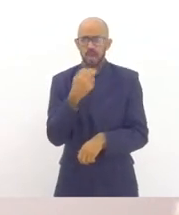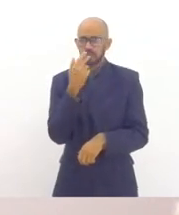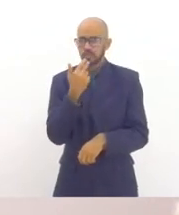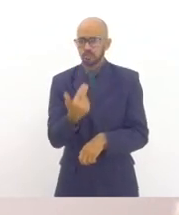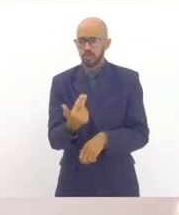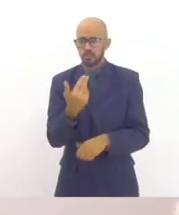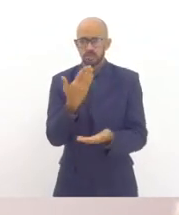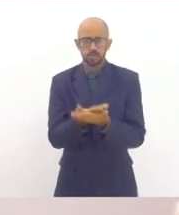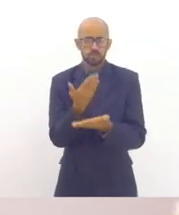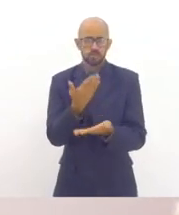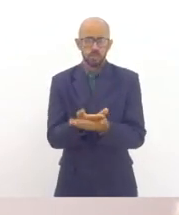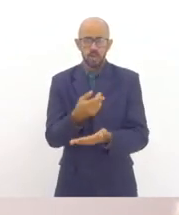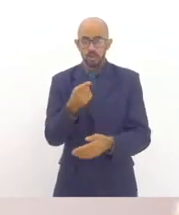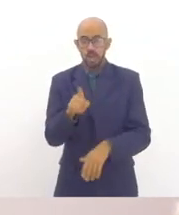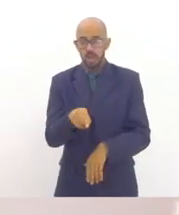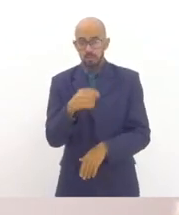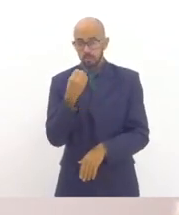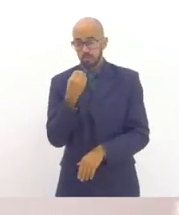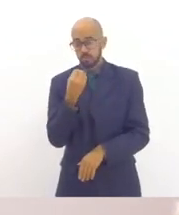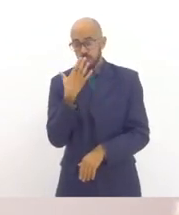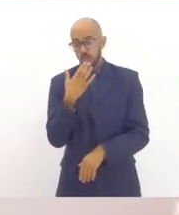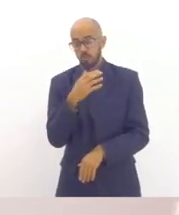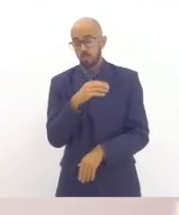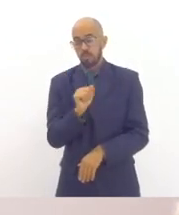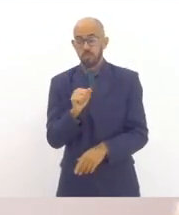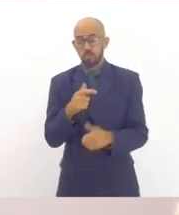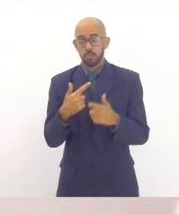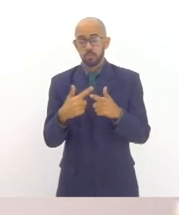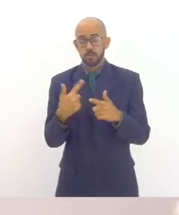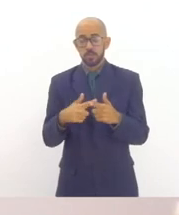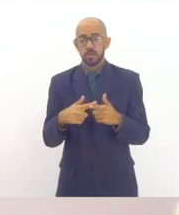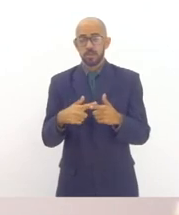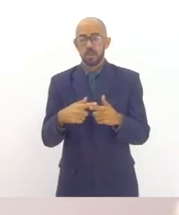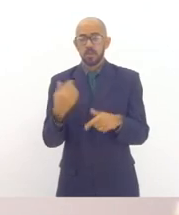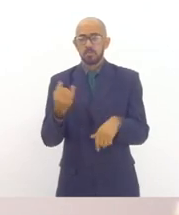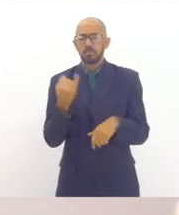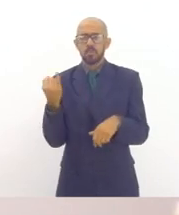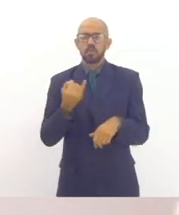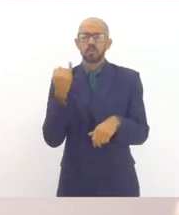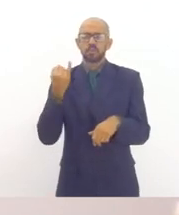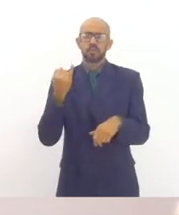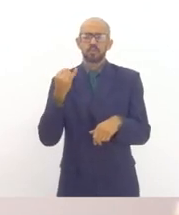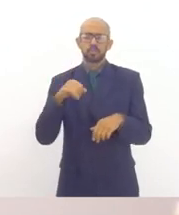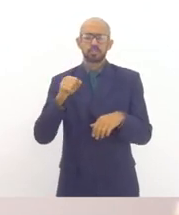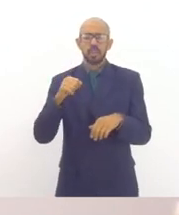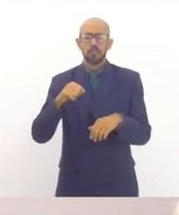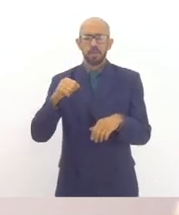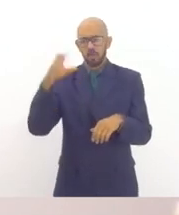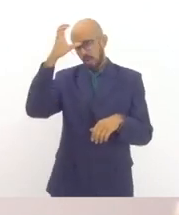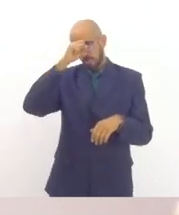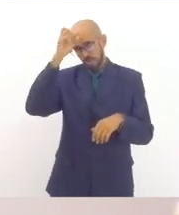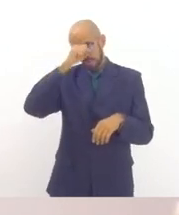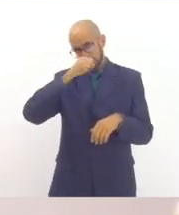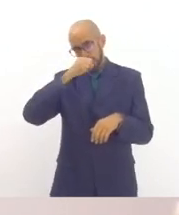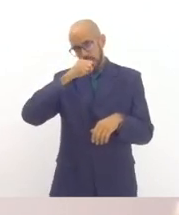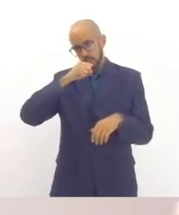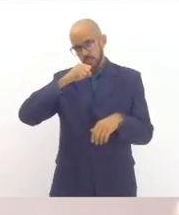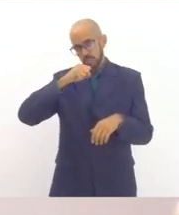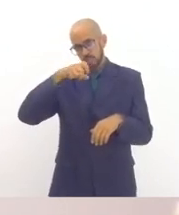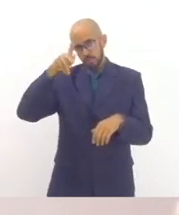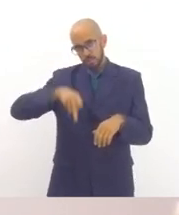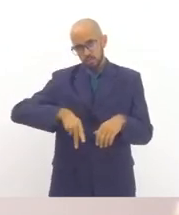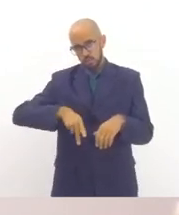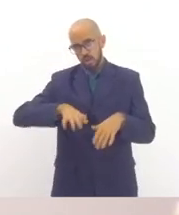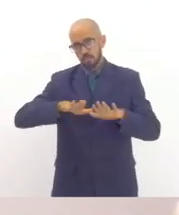visto com bons olhos pelos estudantes, tendo em vista a importância que as línguas possuem na formação do indivíduo. No entanto, para isso é